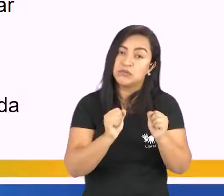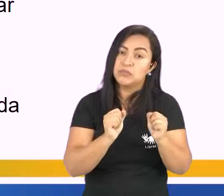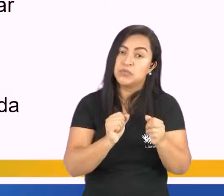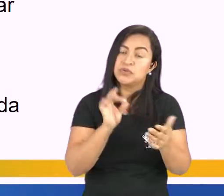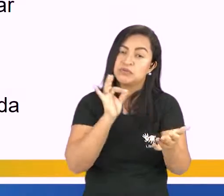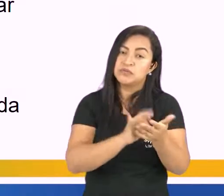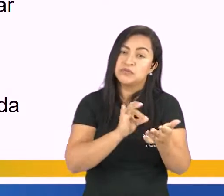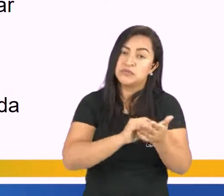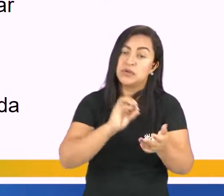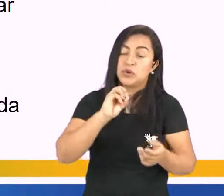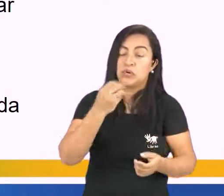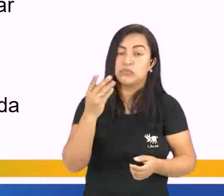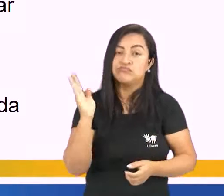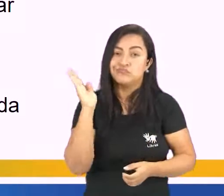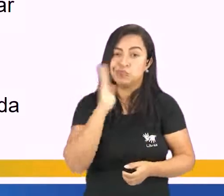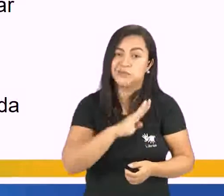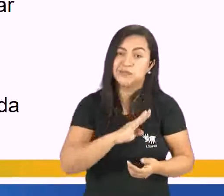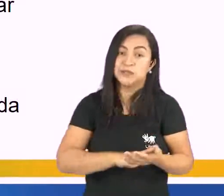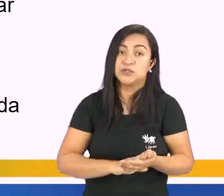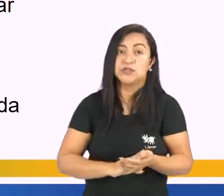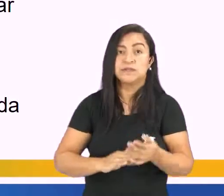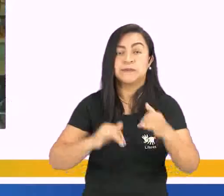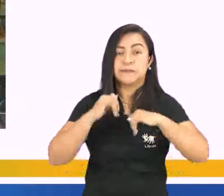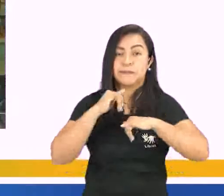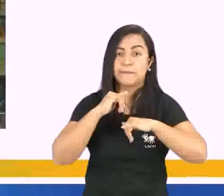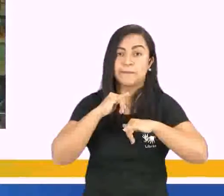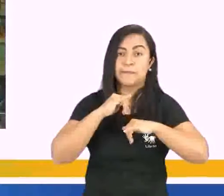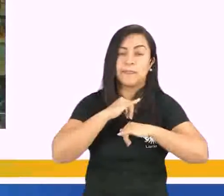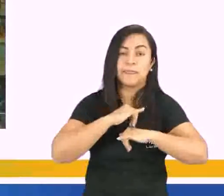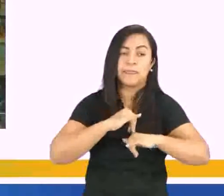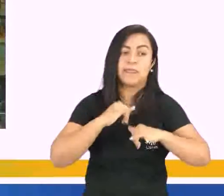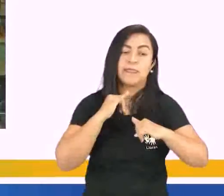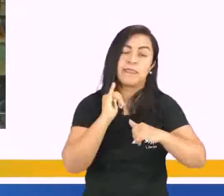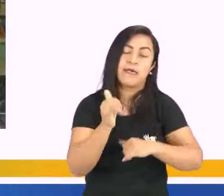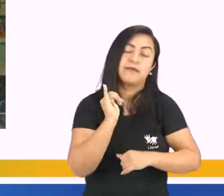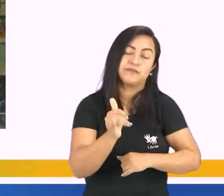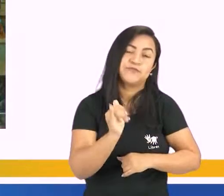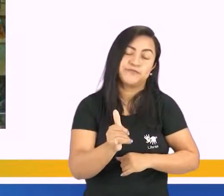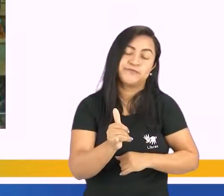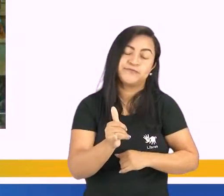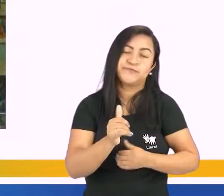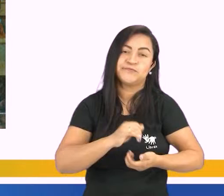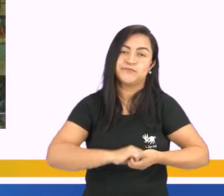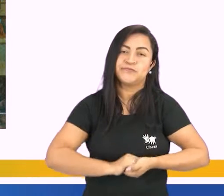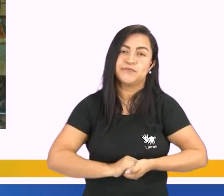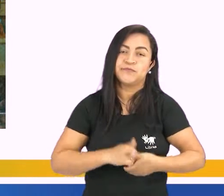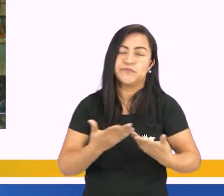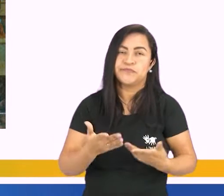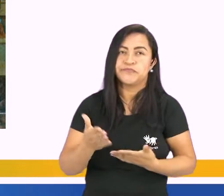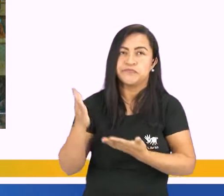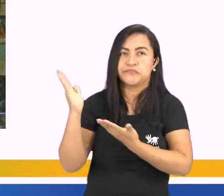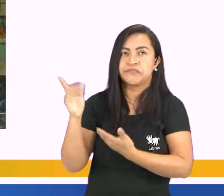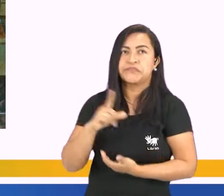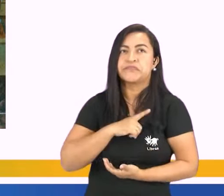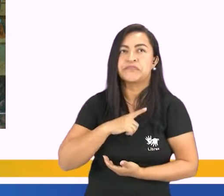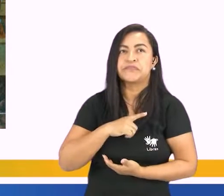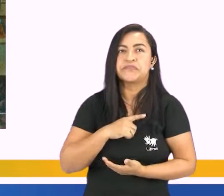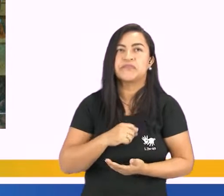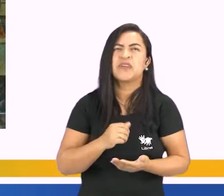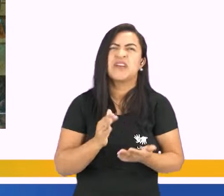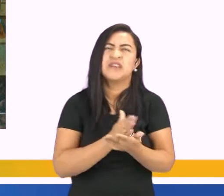São os textos narrativos. Bom, segunda questão. Nós temos aí alguns